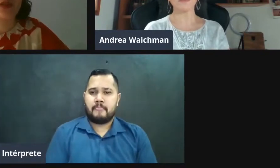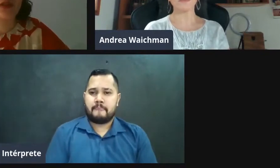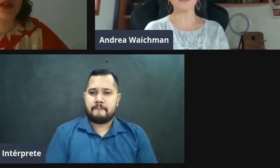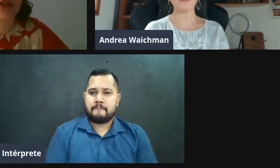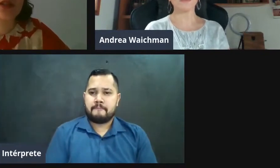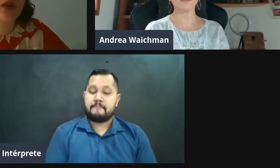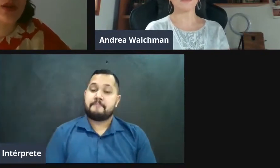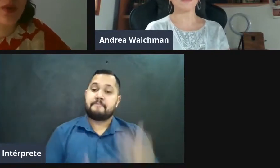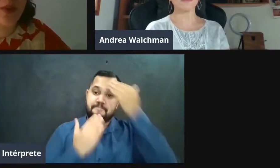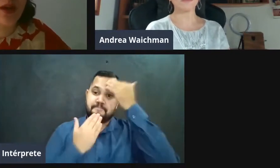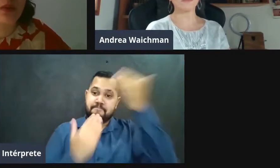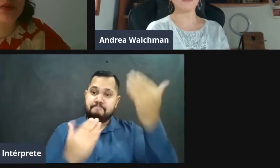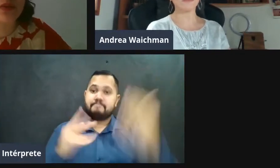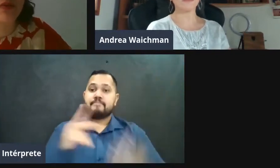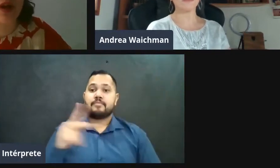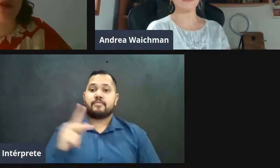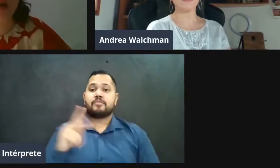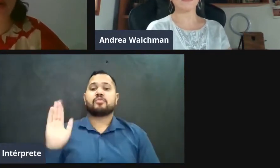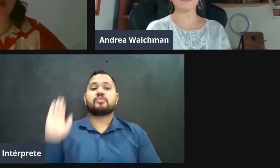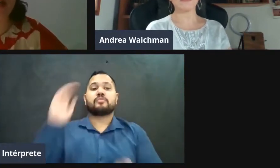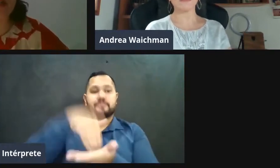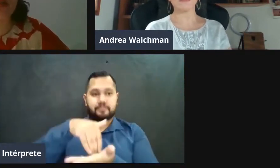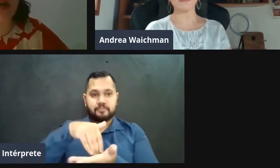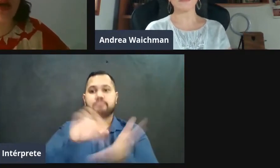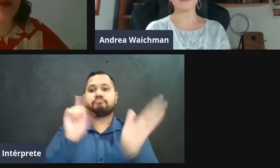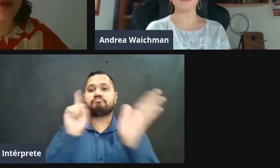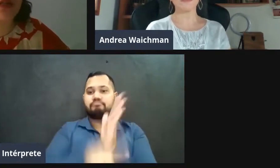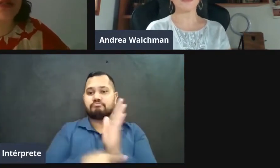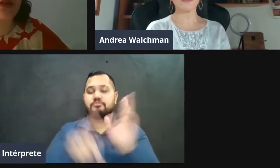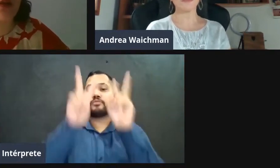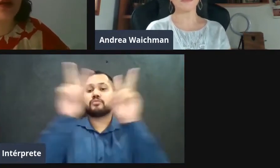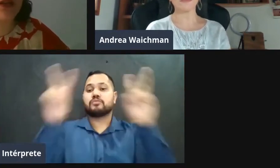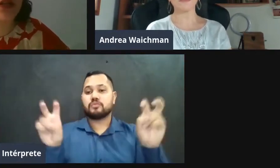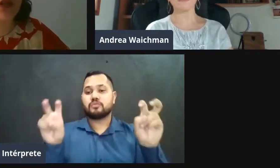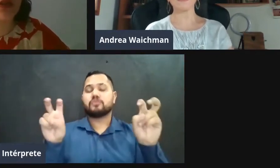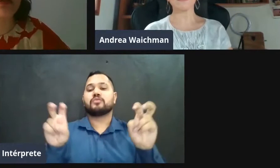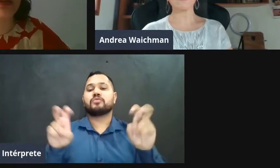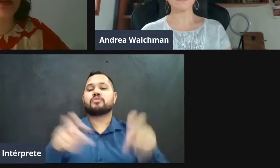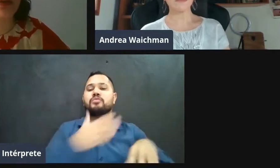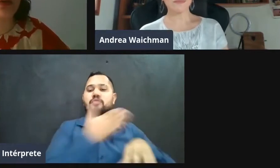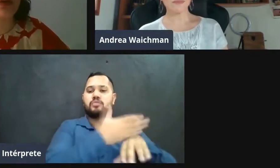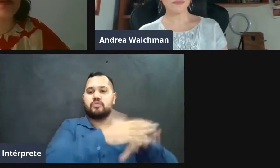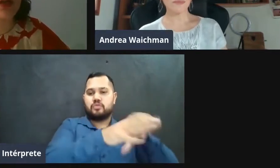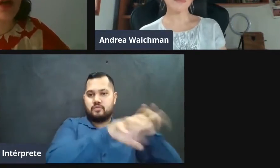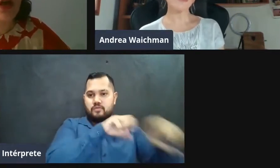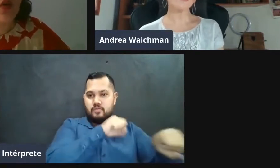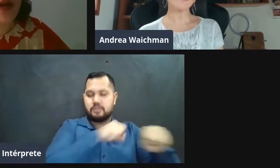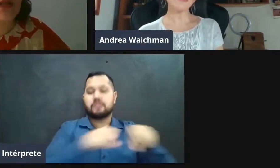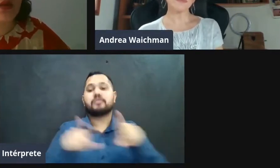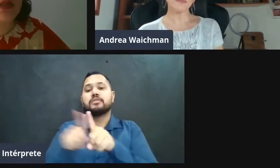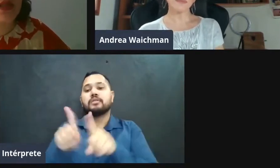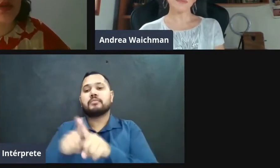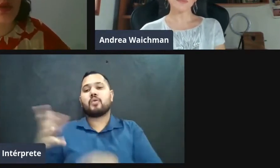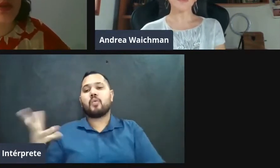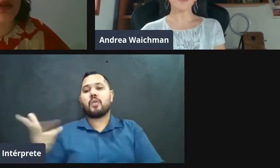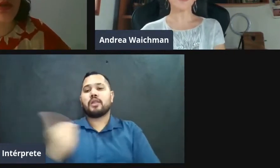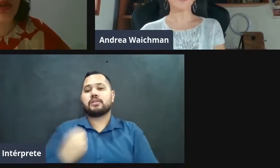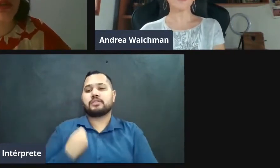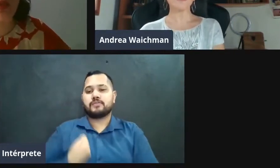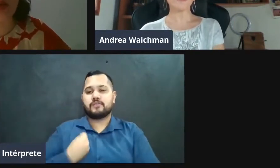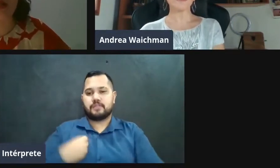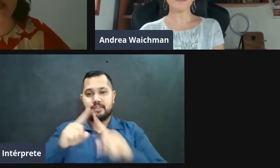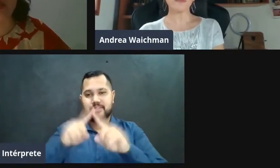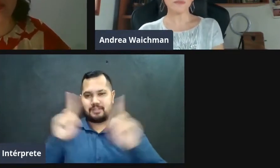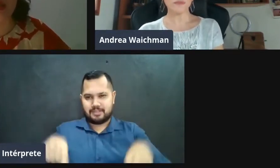Obrigada, professora. Nossa última pergunta vai abordar a questão da qualificação e da qualidade de vida dos servidores. Quais são as ações que a